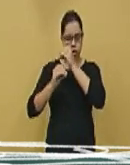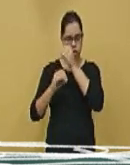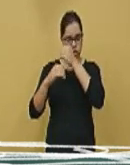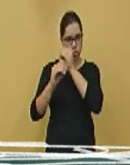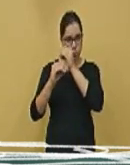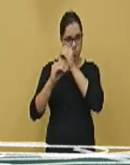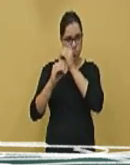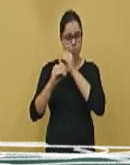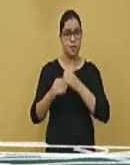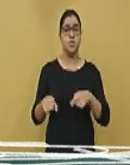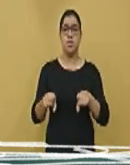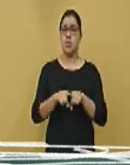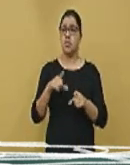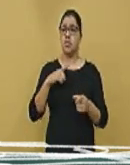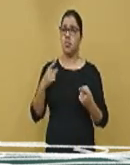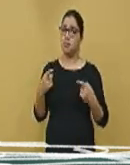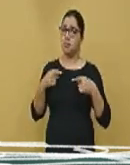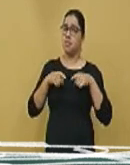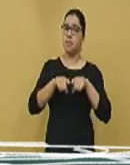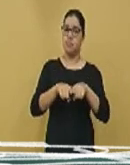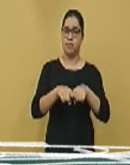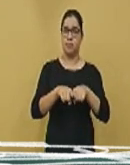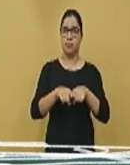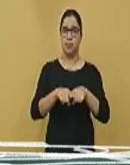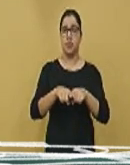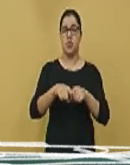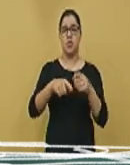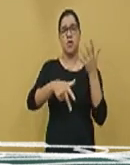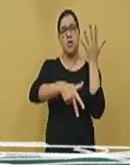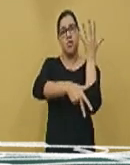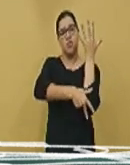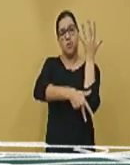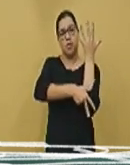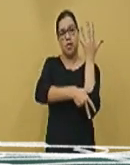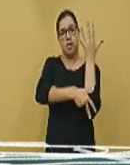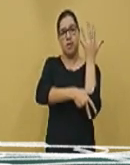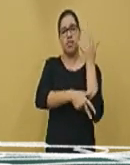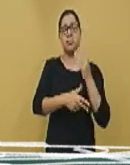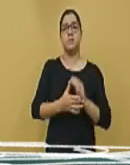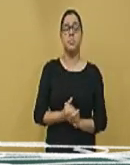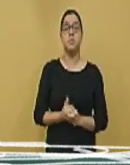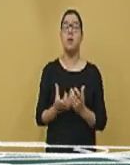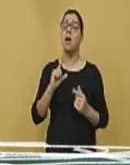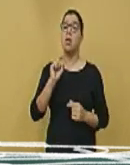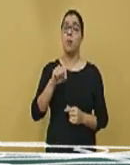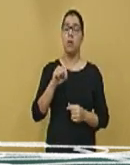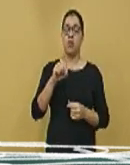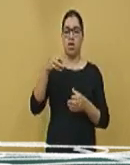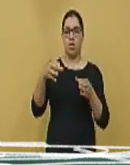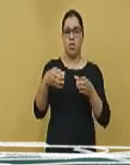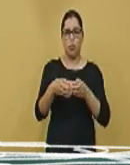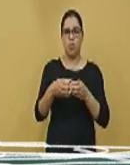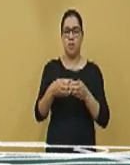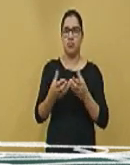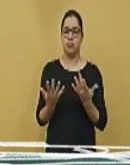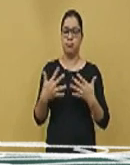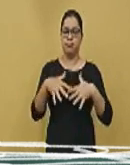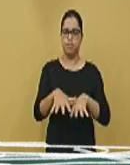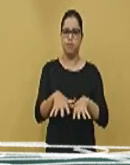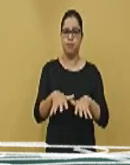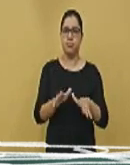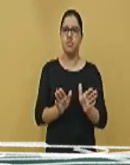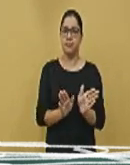Tive uma parceria interessante com o NUMIAC, enquanto eu estive, né? Núcleo de Inclusão e Acessibilidade. Eu acho